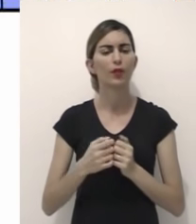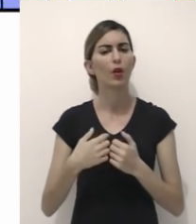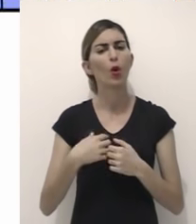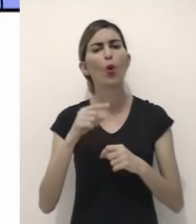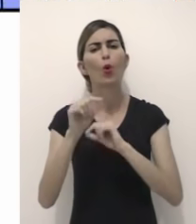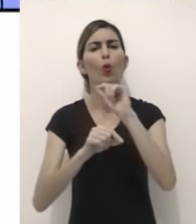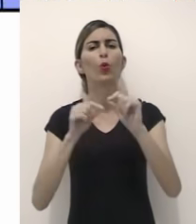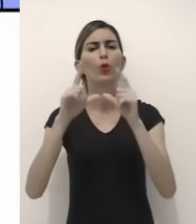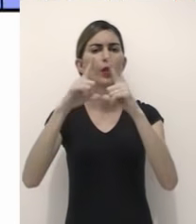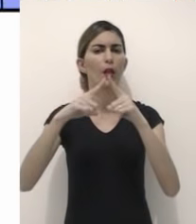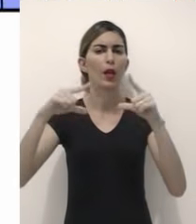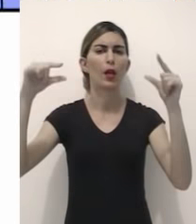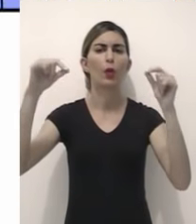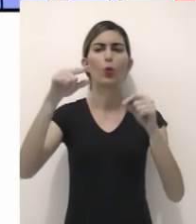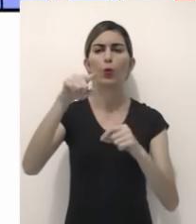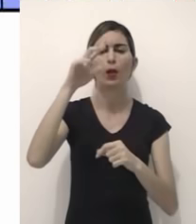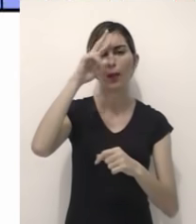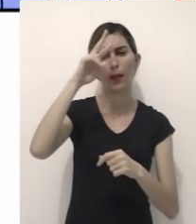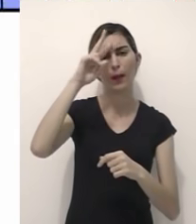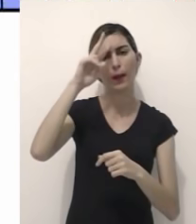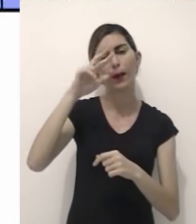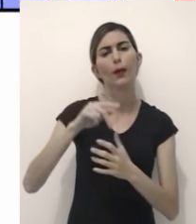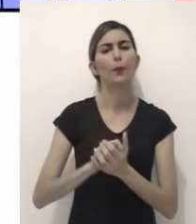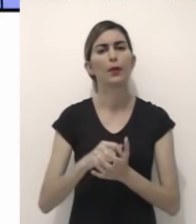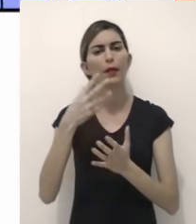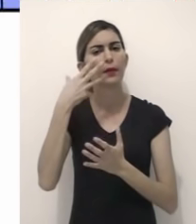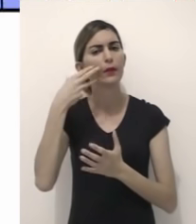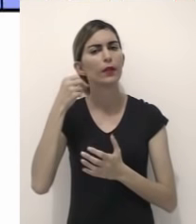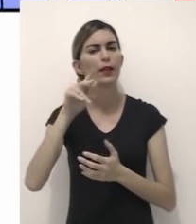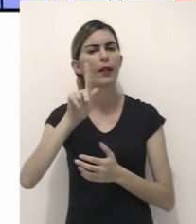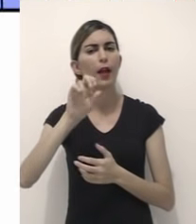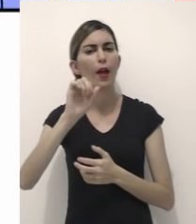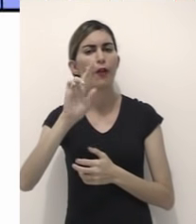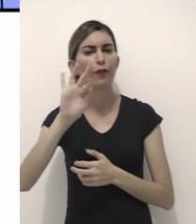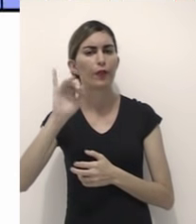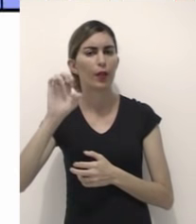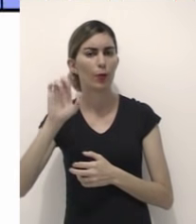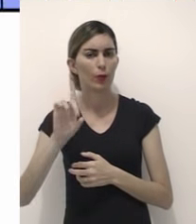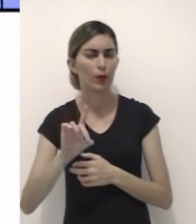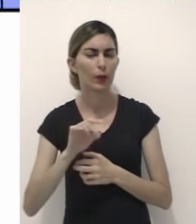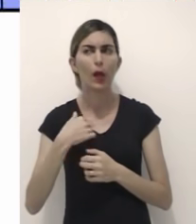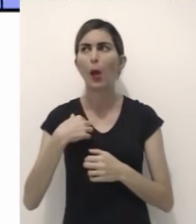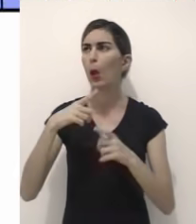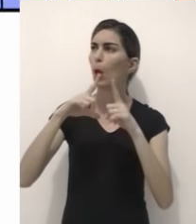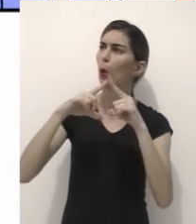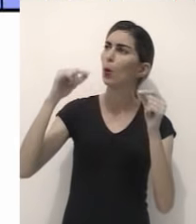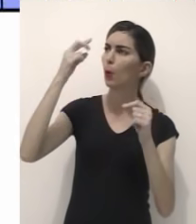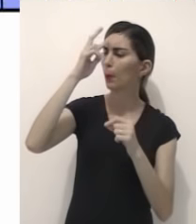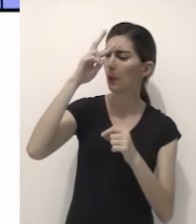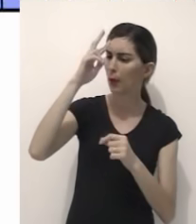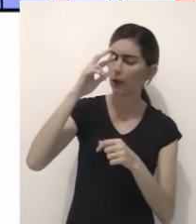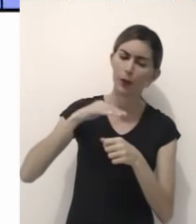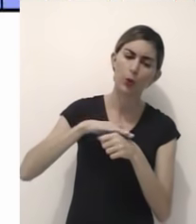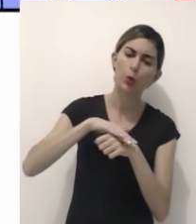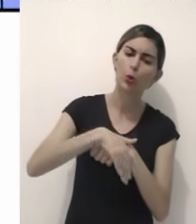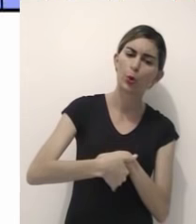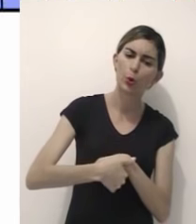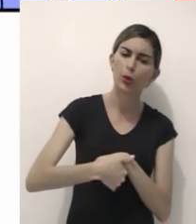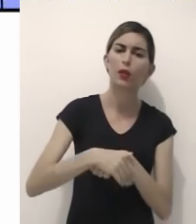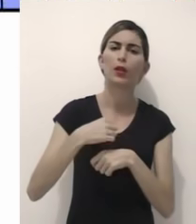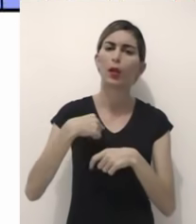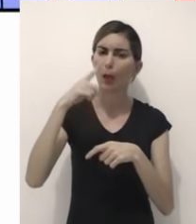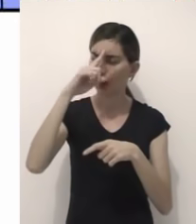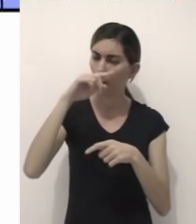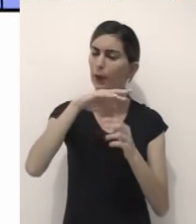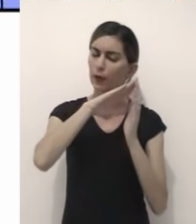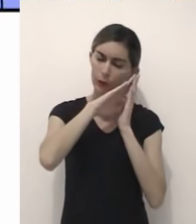ele: o que a Lua te lembra, Garfield? A Lua me lembra da noite